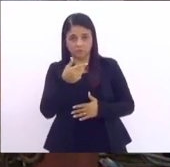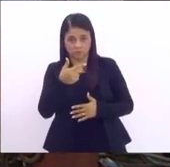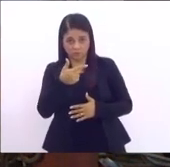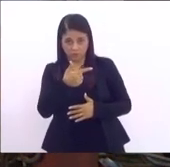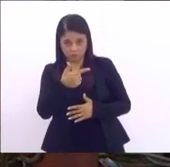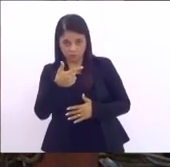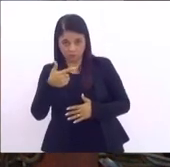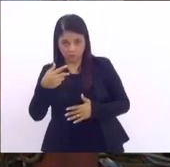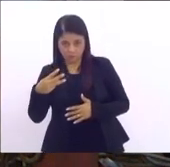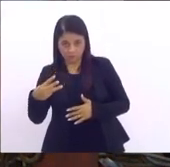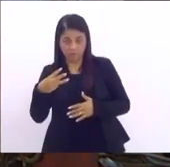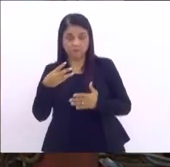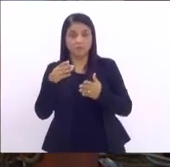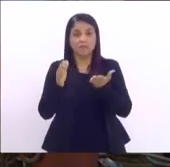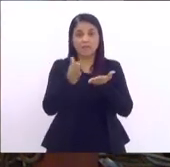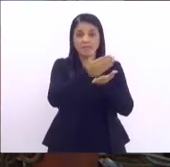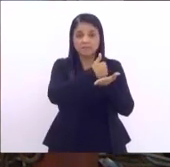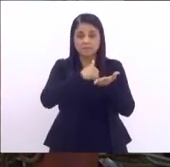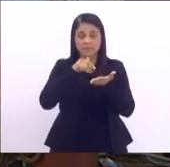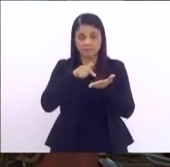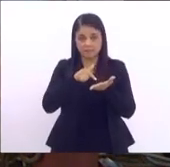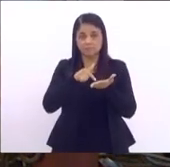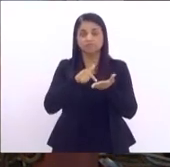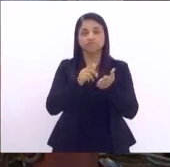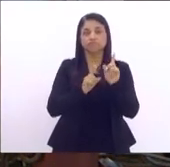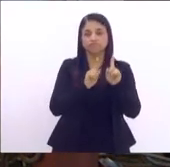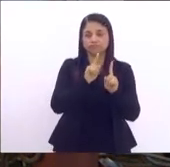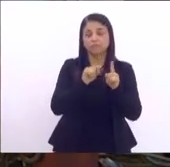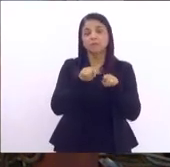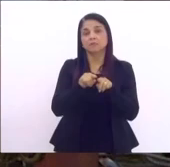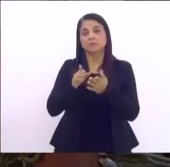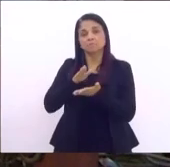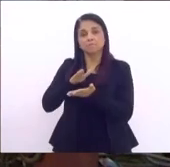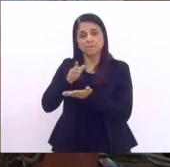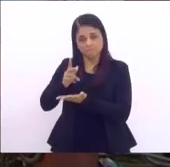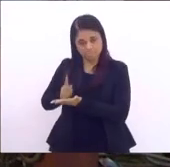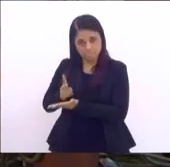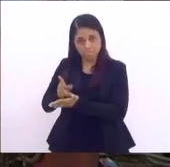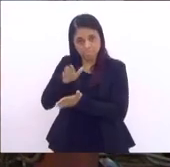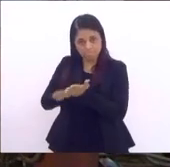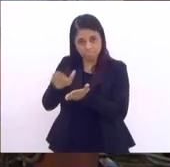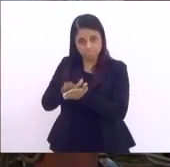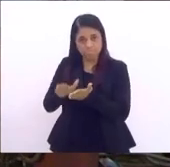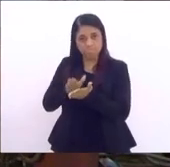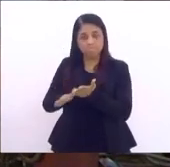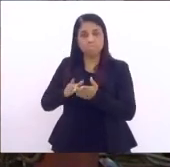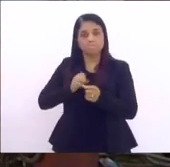fixa a despesa do Estado do Rio de Janeiro para o exercício financeiro de 2024.